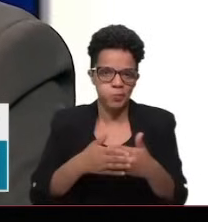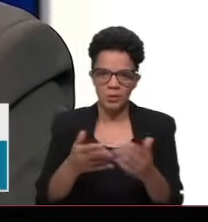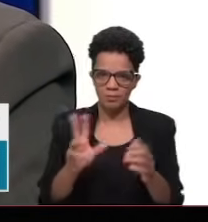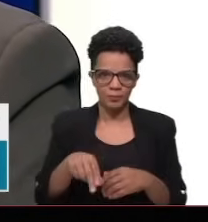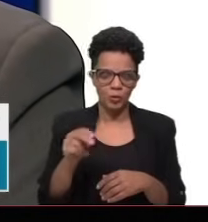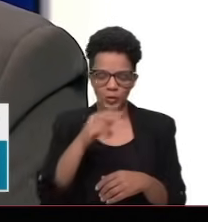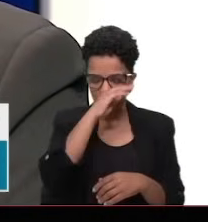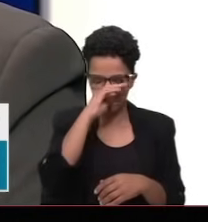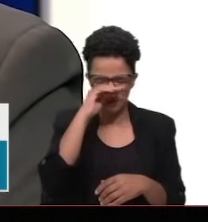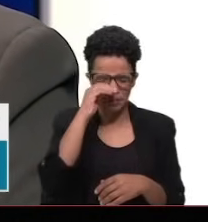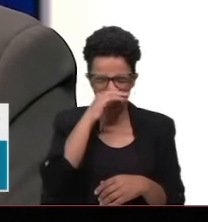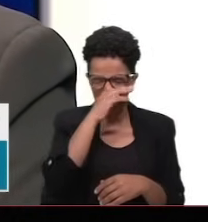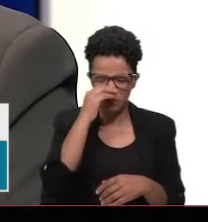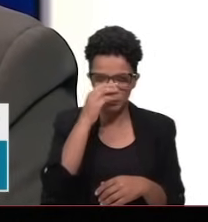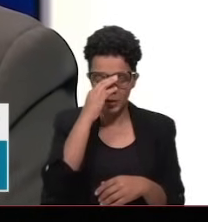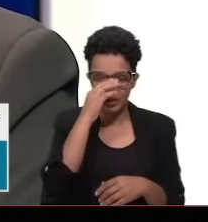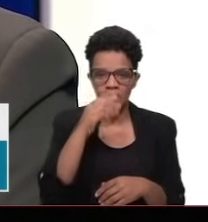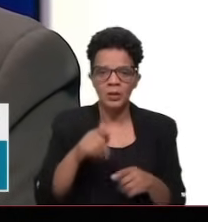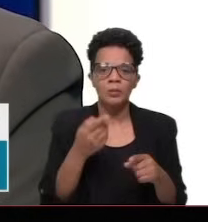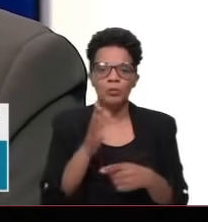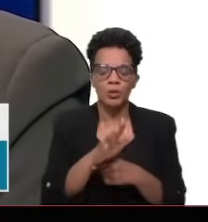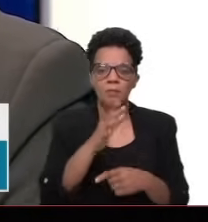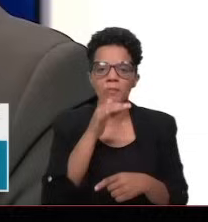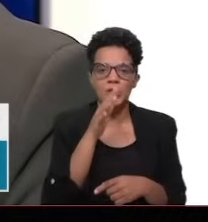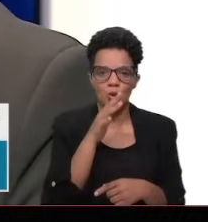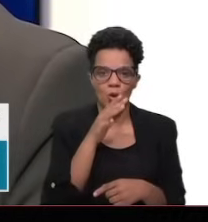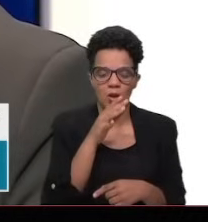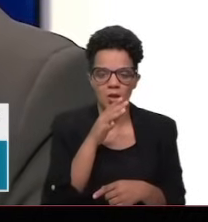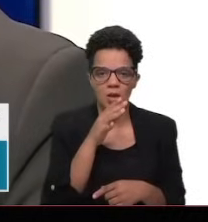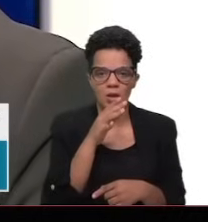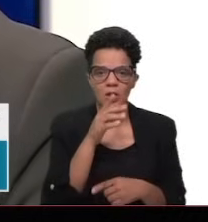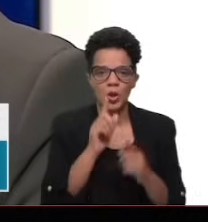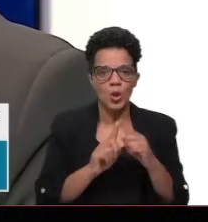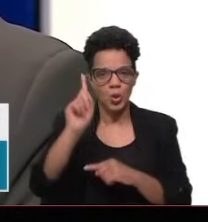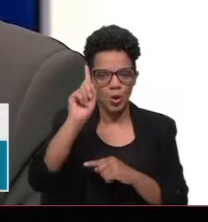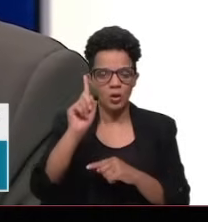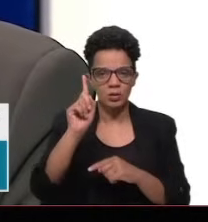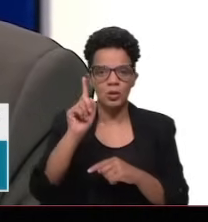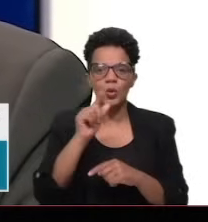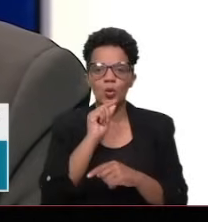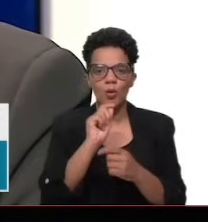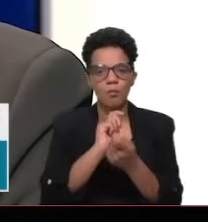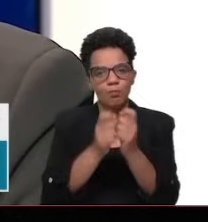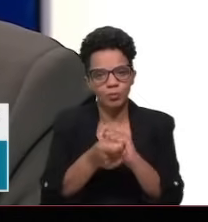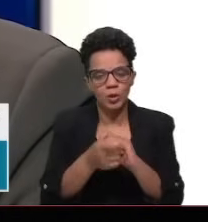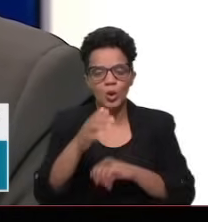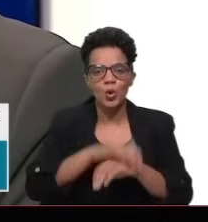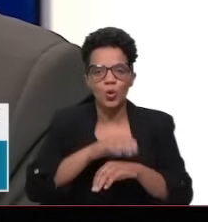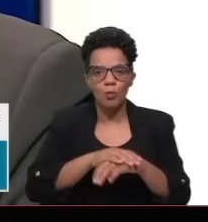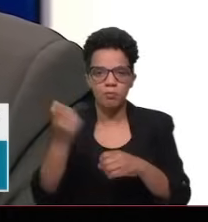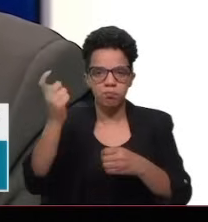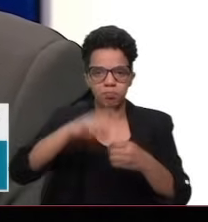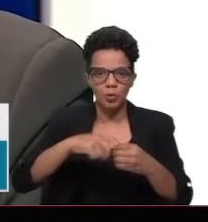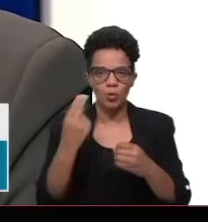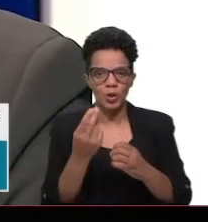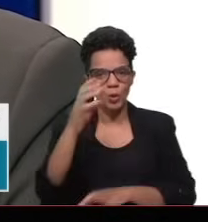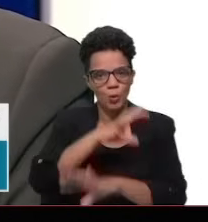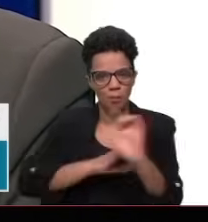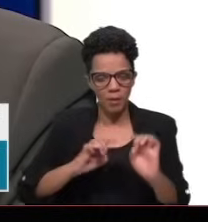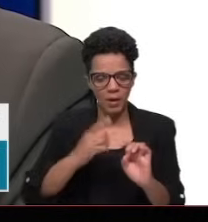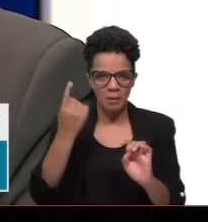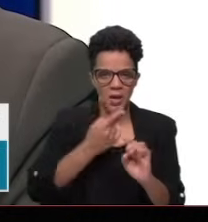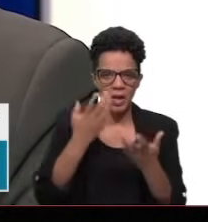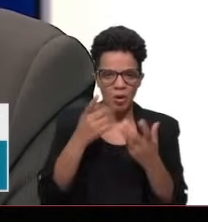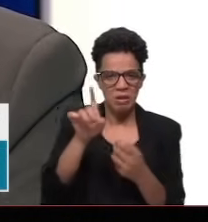a macedónia que trocou o nome macedónia do Norte para entrar na União Europeia faria sentido agora pôr em causa a sua entrada é isso que nós temos que